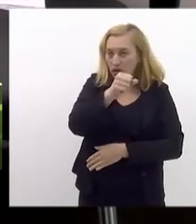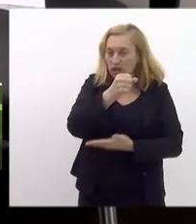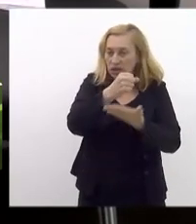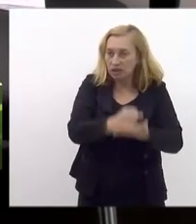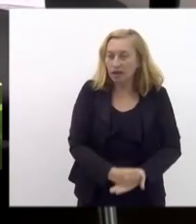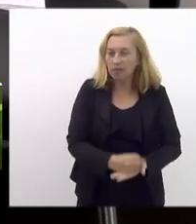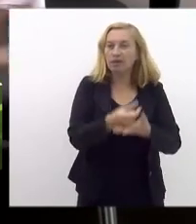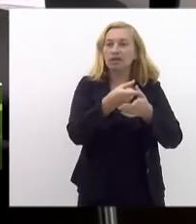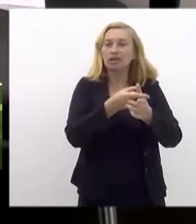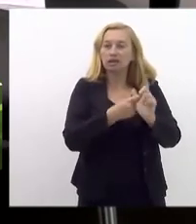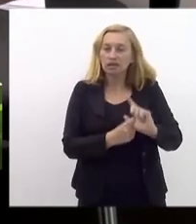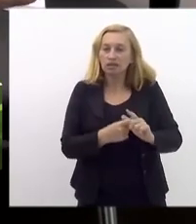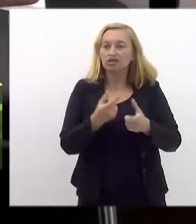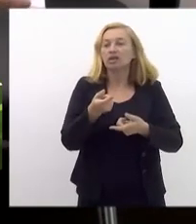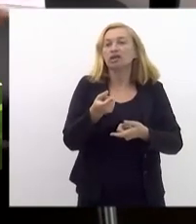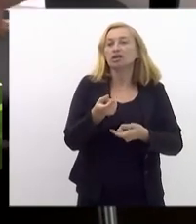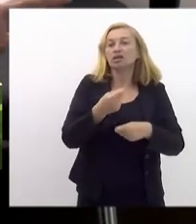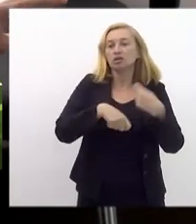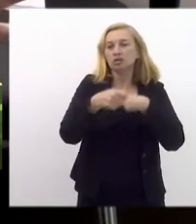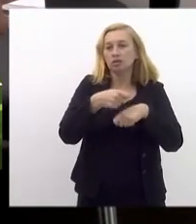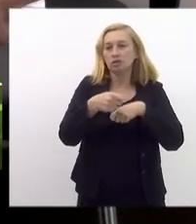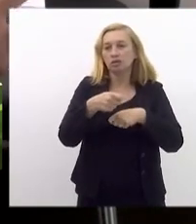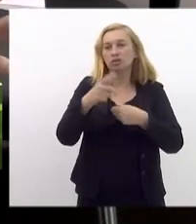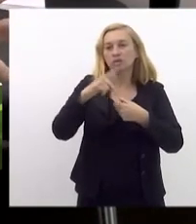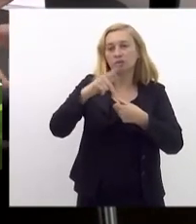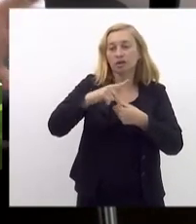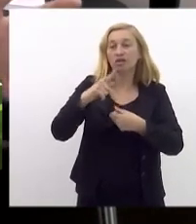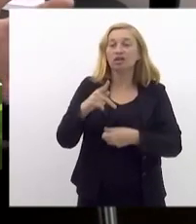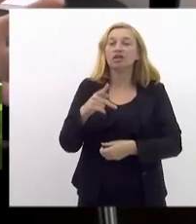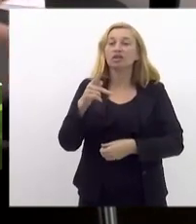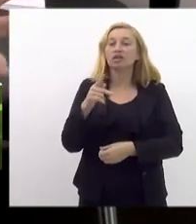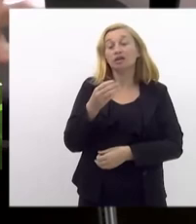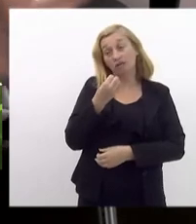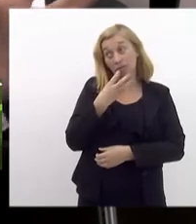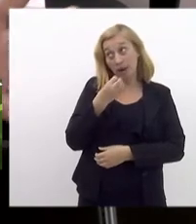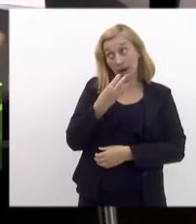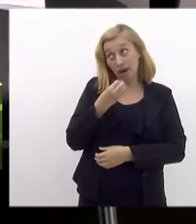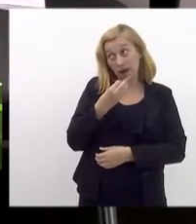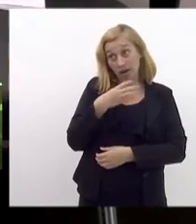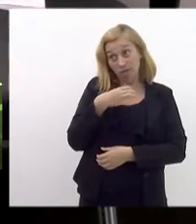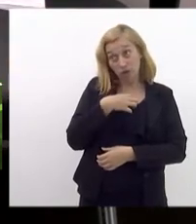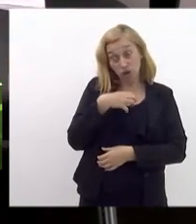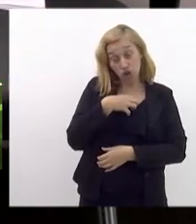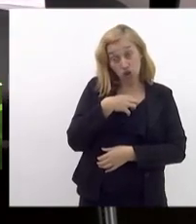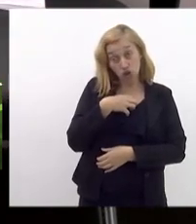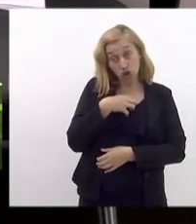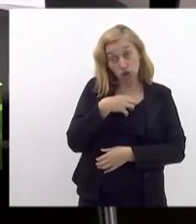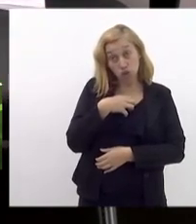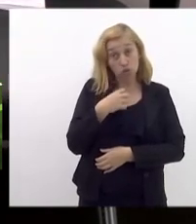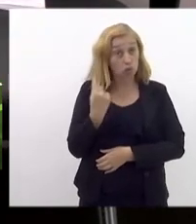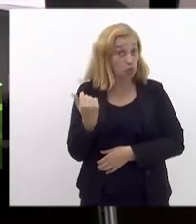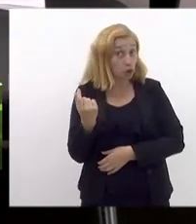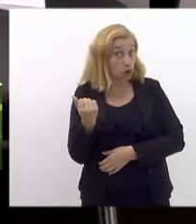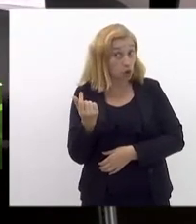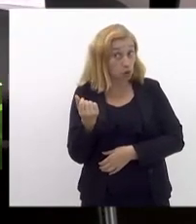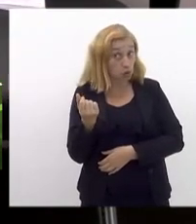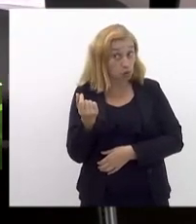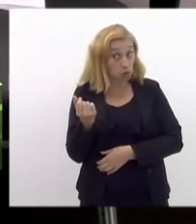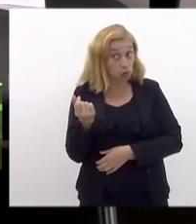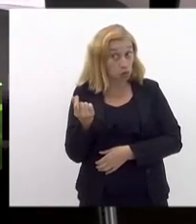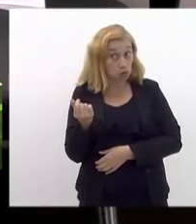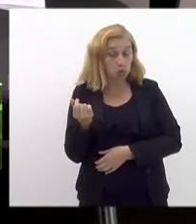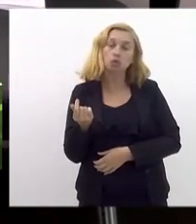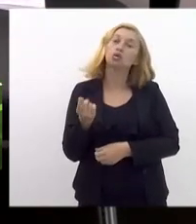economia do petróleo, que, felizmente, até no momento, vai bem no sentido de que os preços, né,